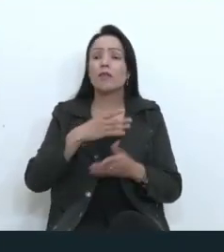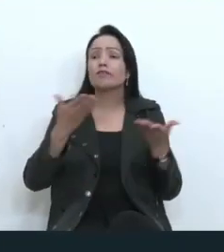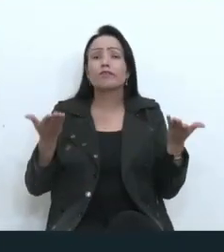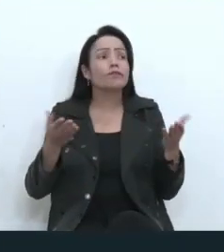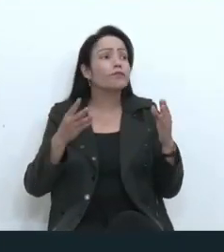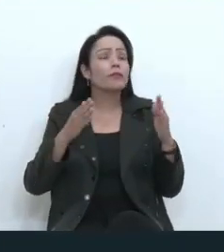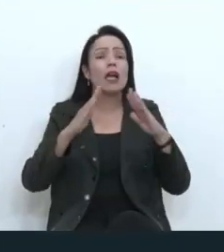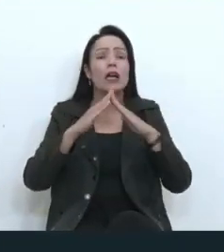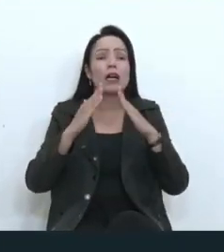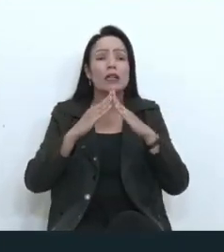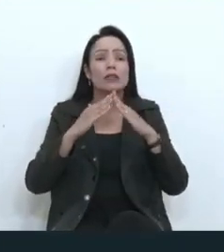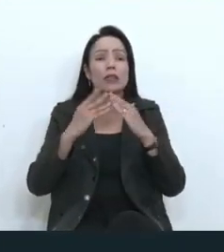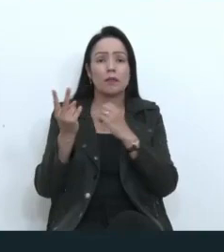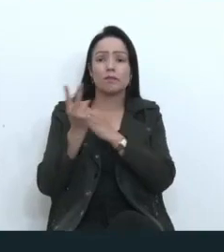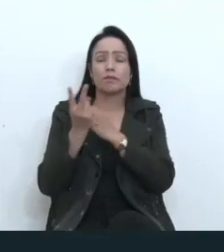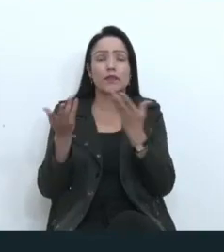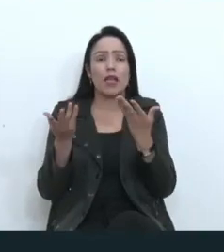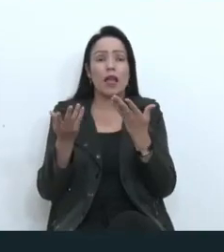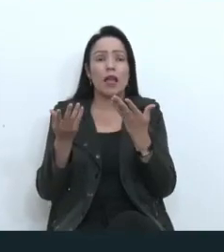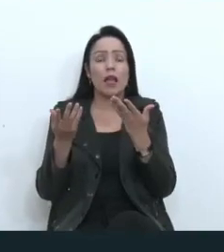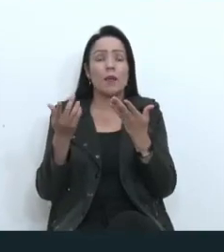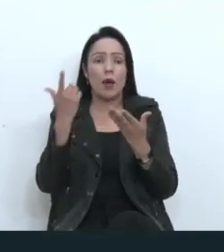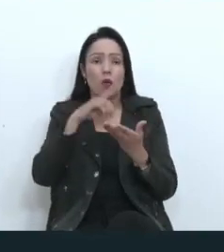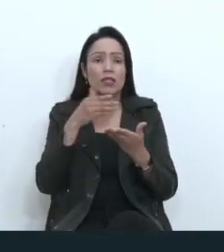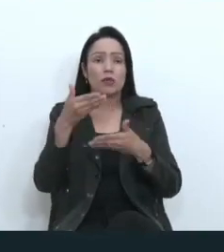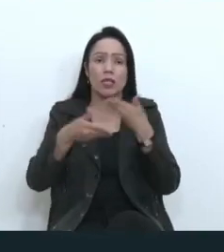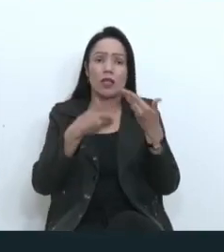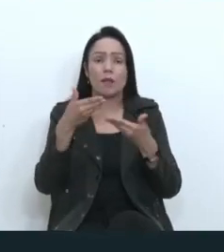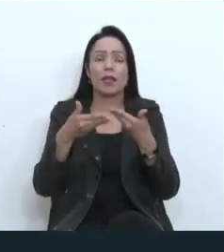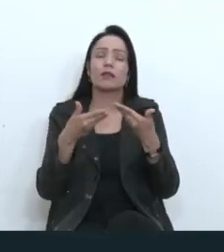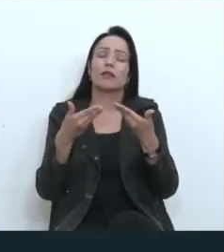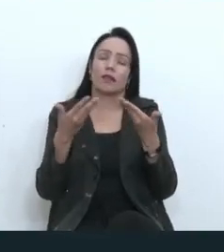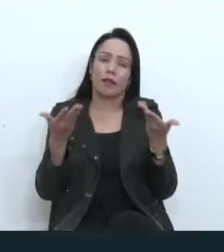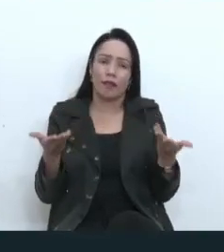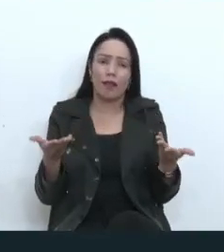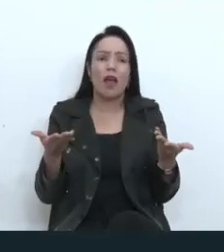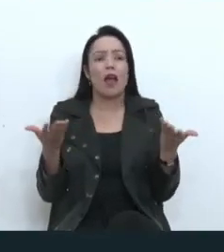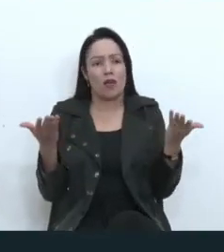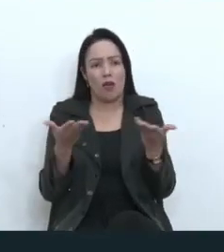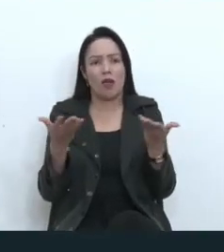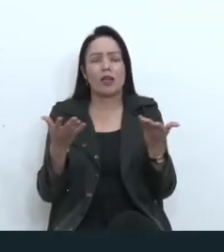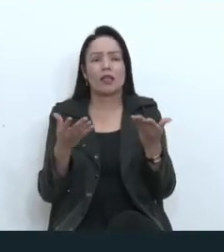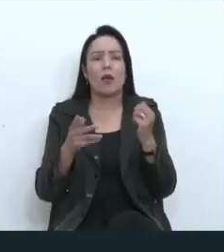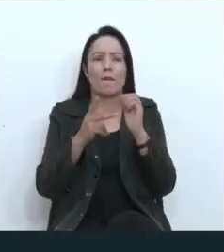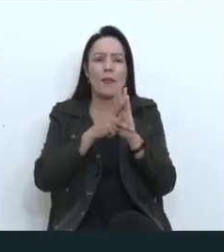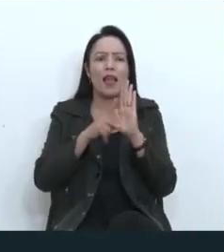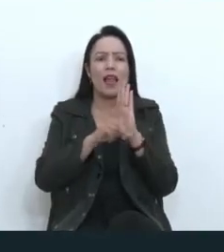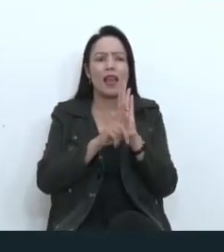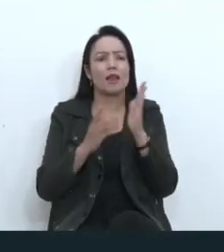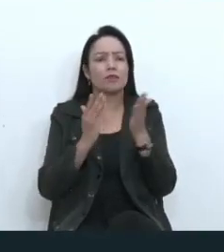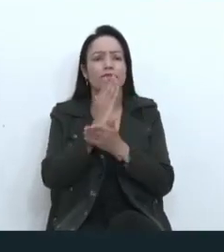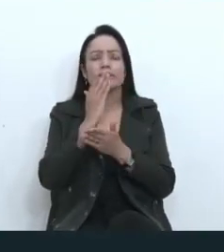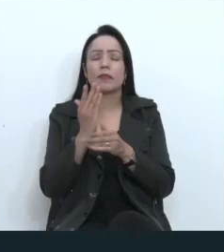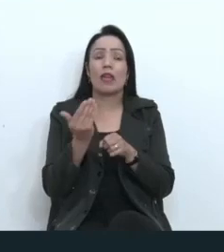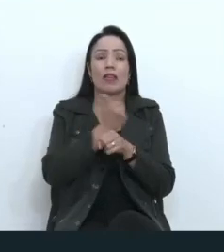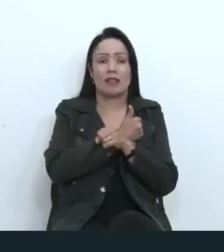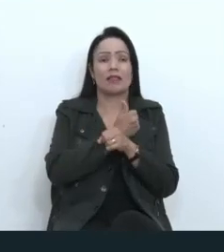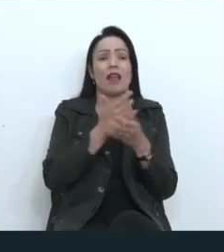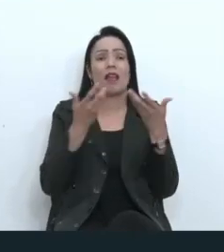até buscar o tratamento então a minha a minha pedida foi para que a gente delibere esse projeto quanto antes para permitir